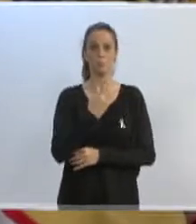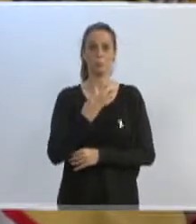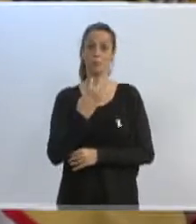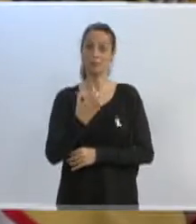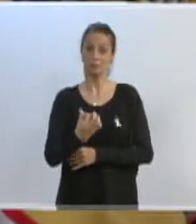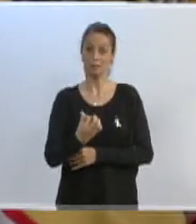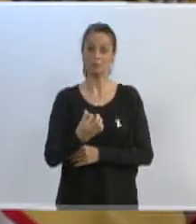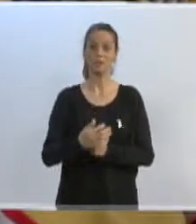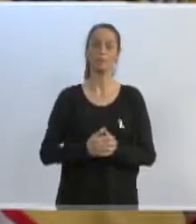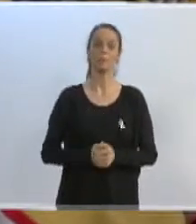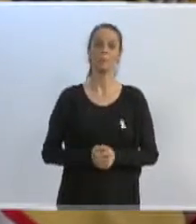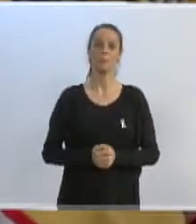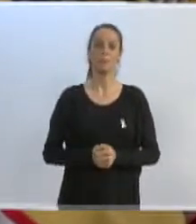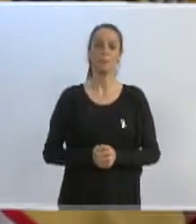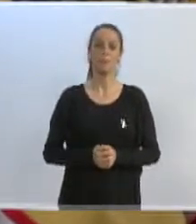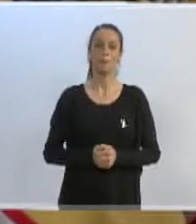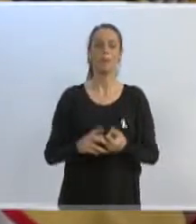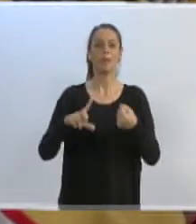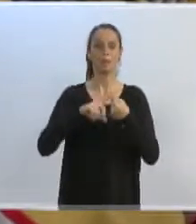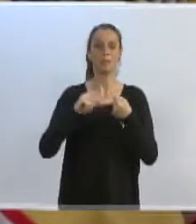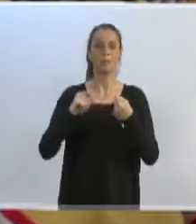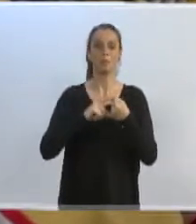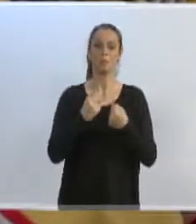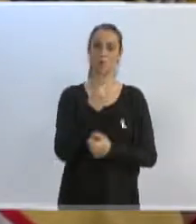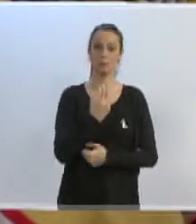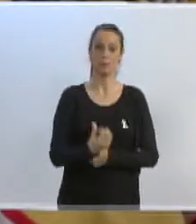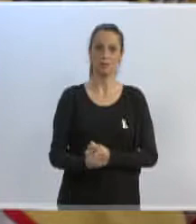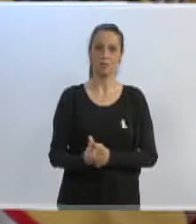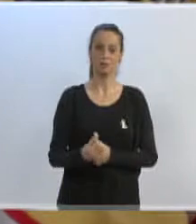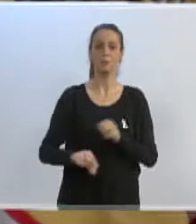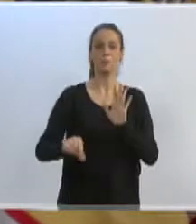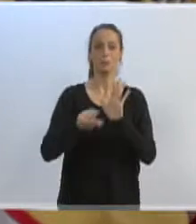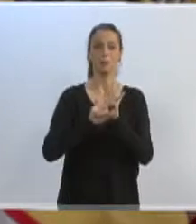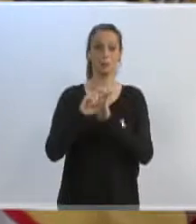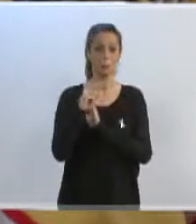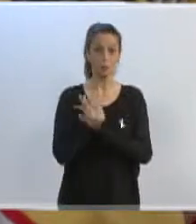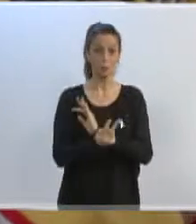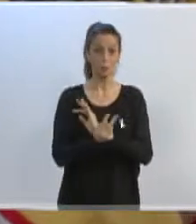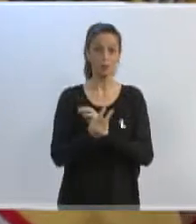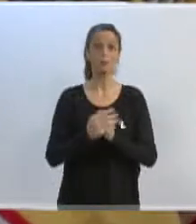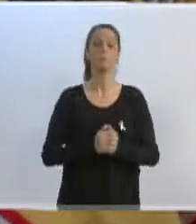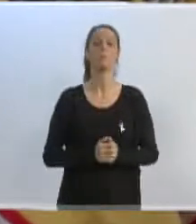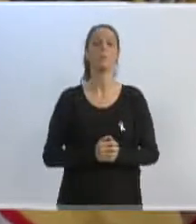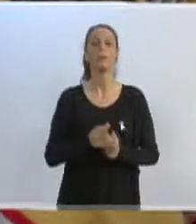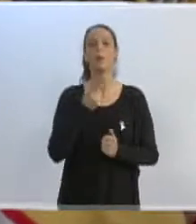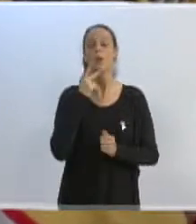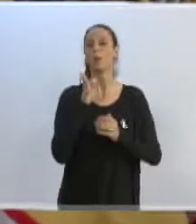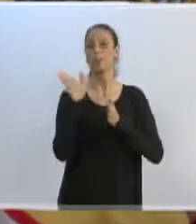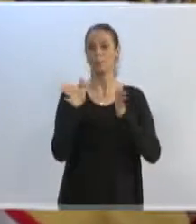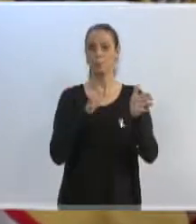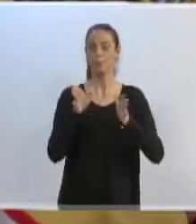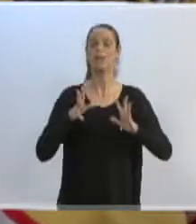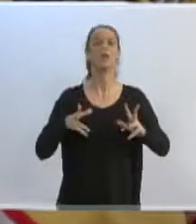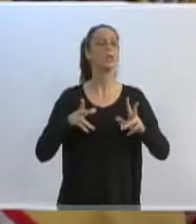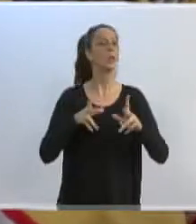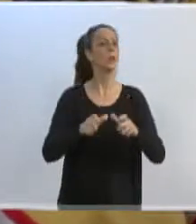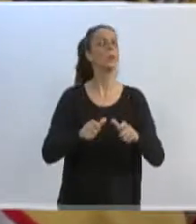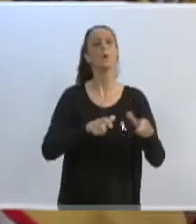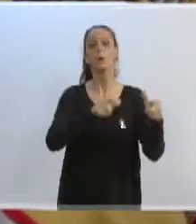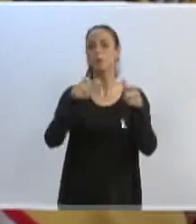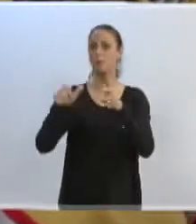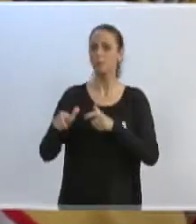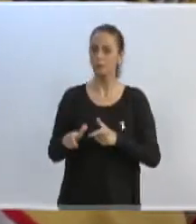13.146, né, no artigo 16, no inciso 2, ela prevê a acessibilidade em todos os ambientes e